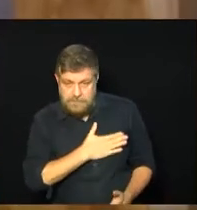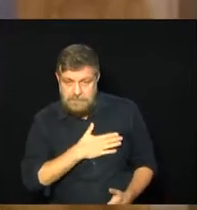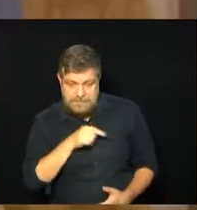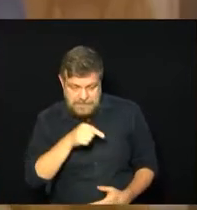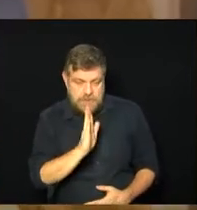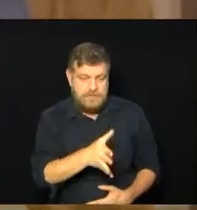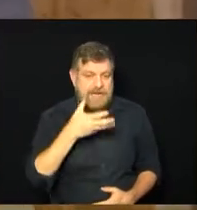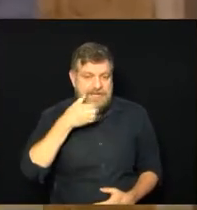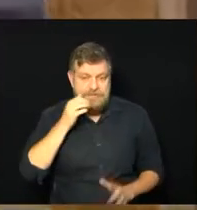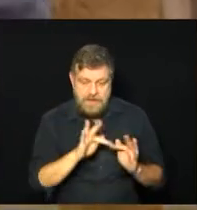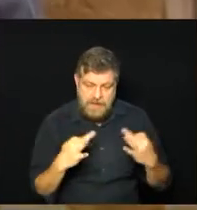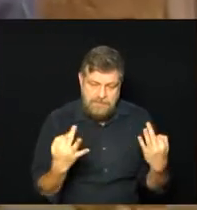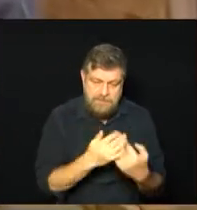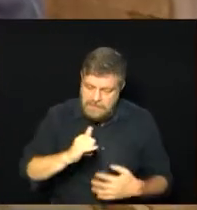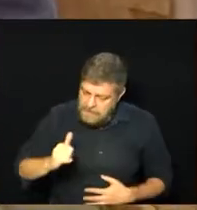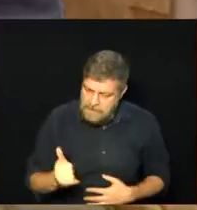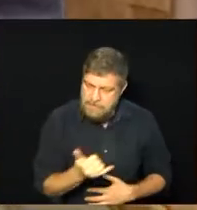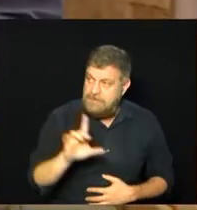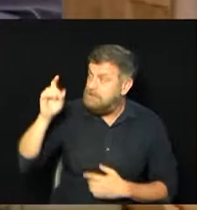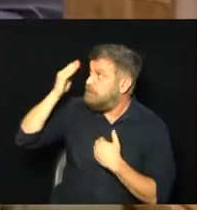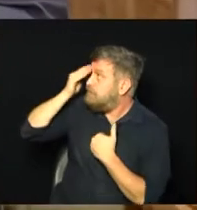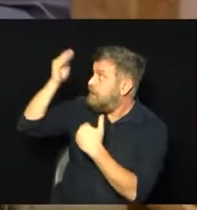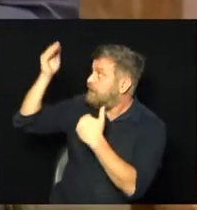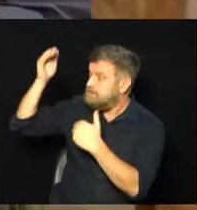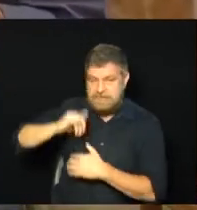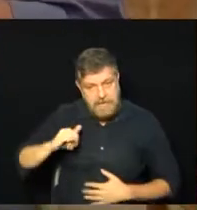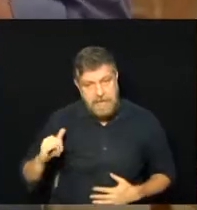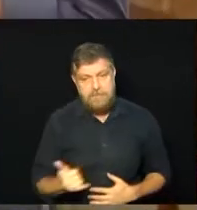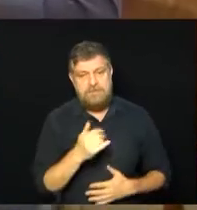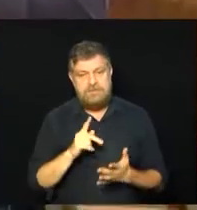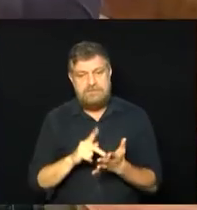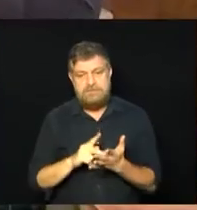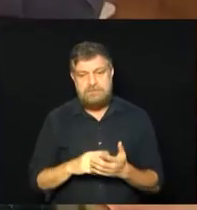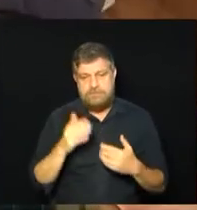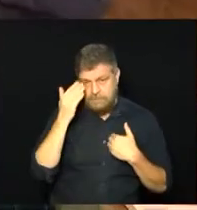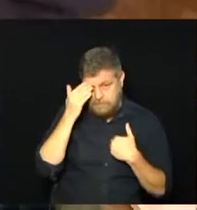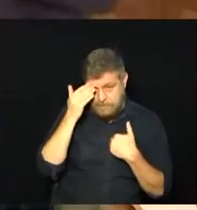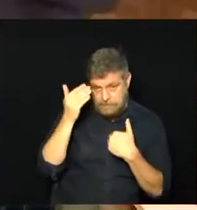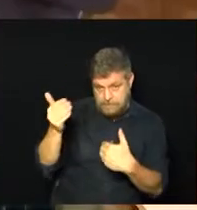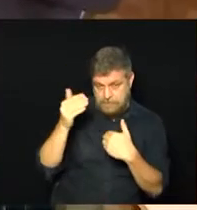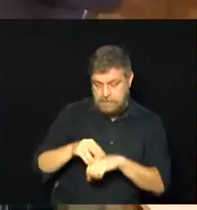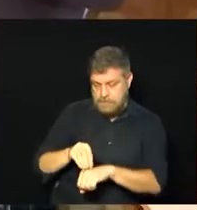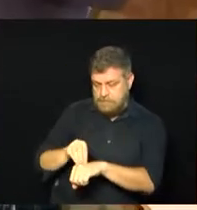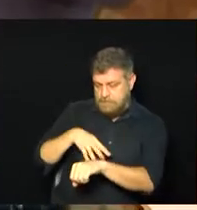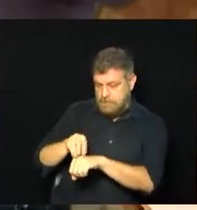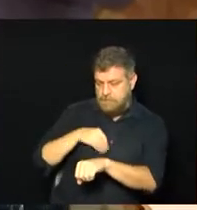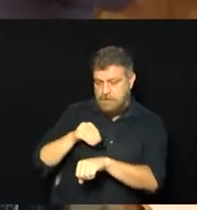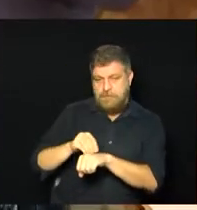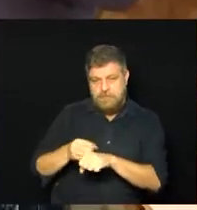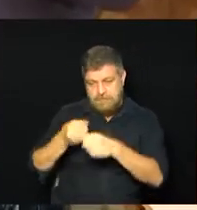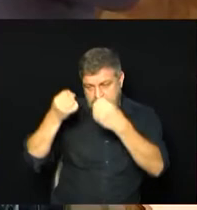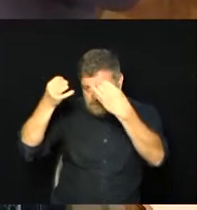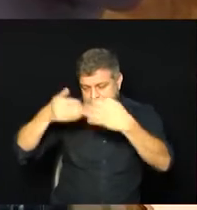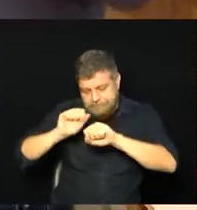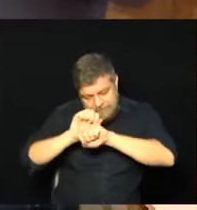com a família. Graças a Deus que agora a gente pode, então tem que aproveitar mesmo. Matheus, muito obrigado pelas dicas e esclarecimentos aqui no